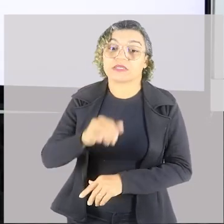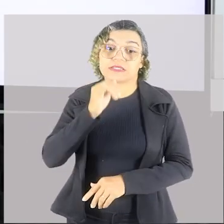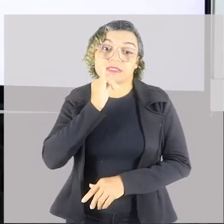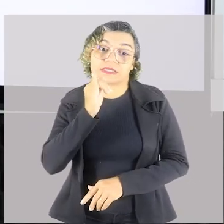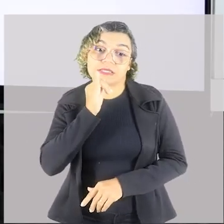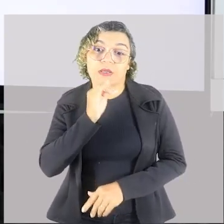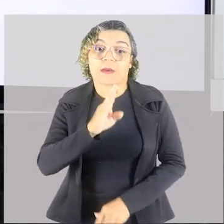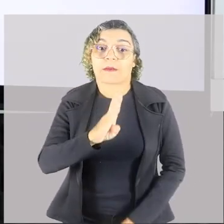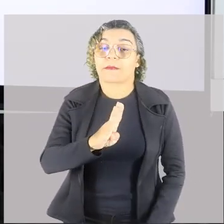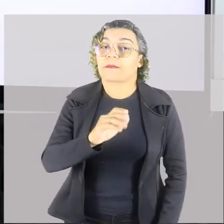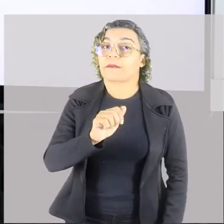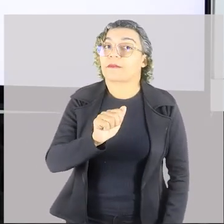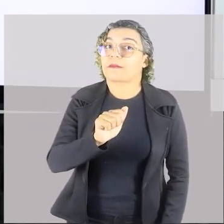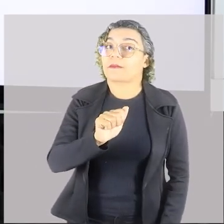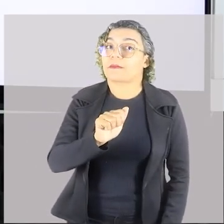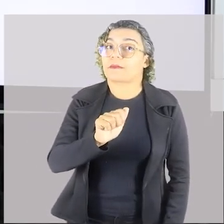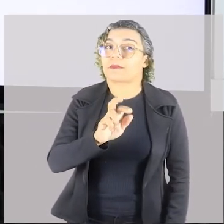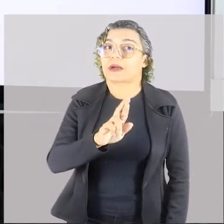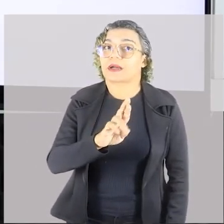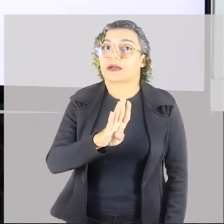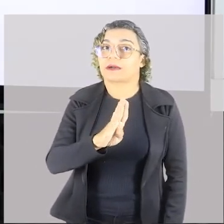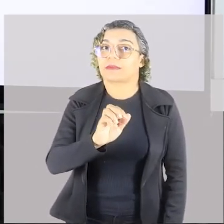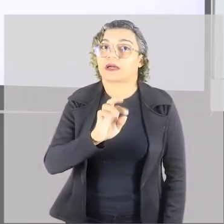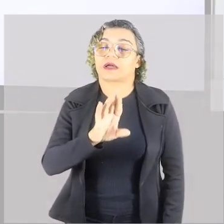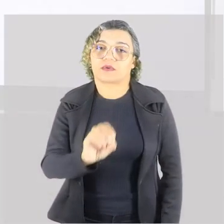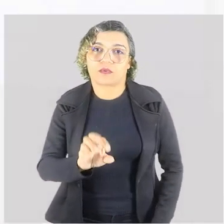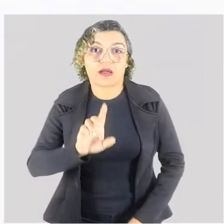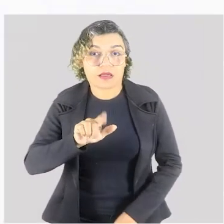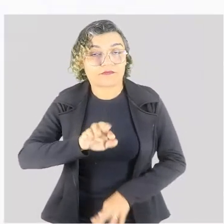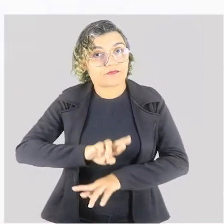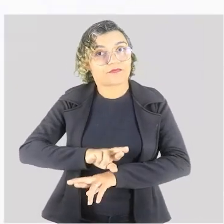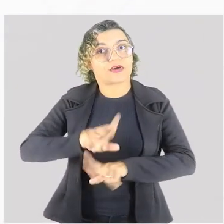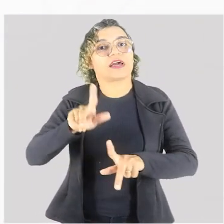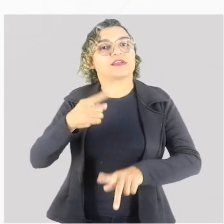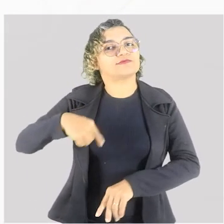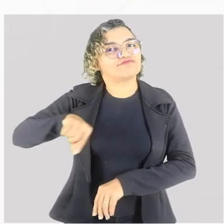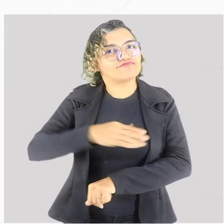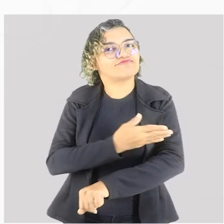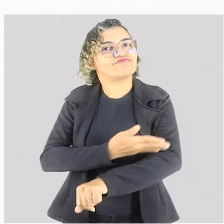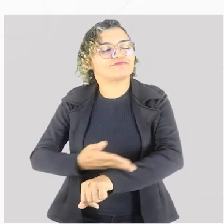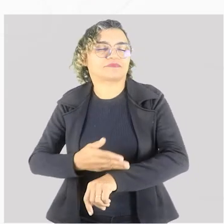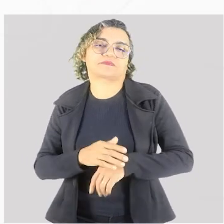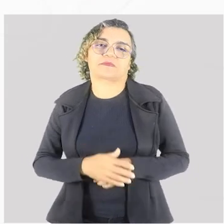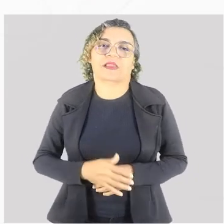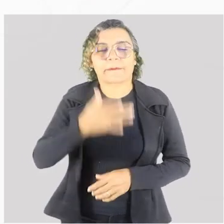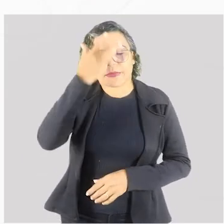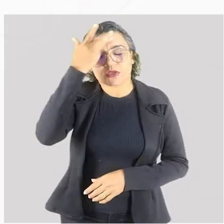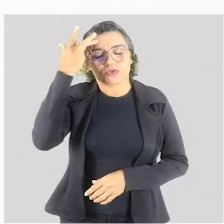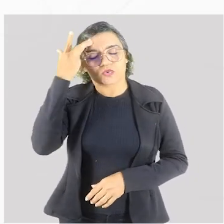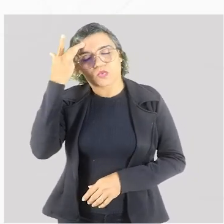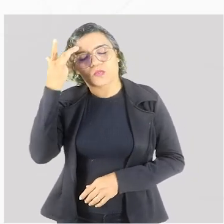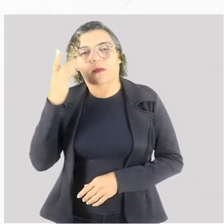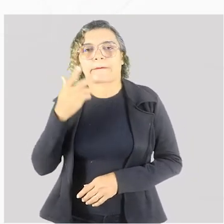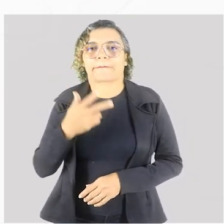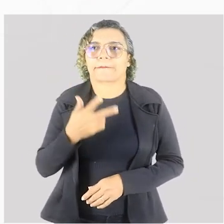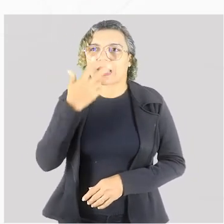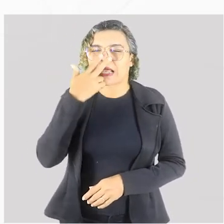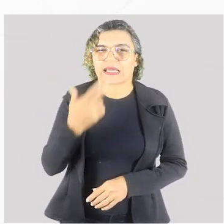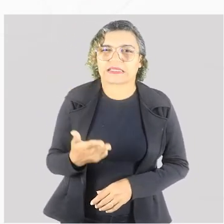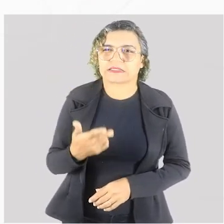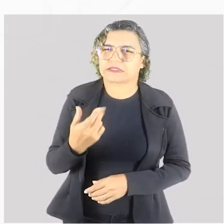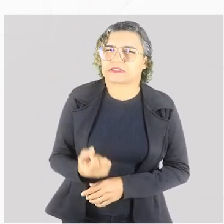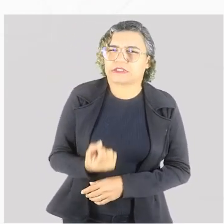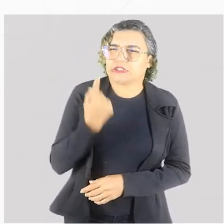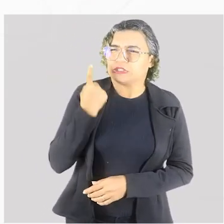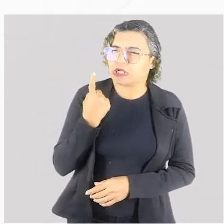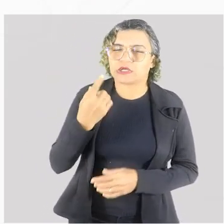barbárie, o bárbaro, sempre é diferente daquilo que a gente está acostumado. O bárbaro sempre vai ser visto como estranho, não